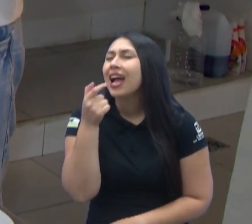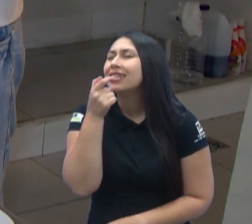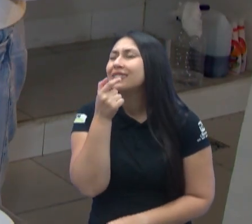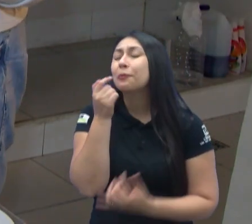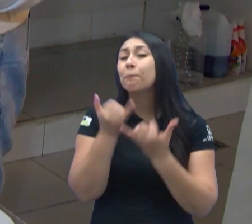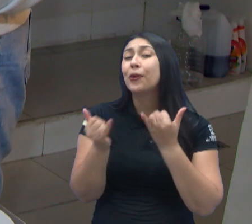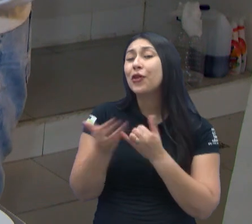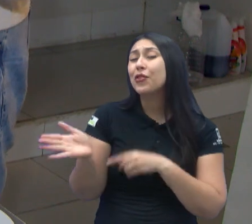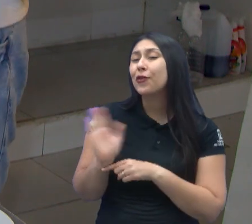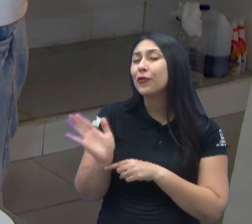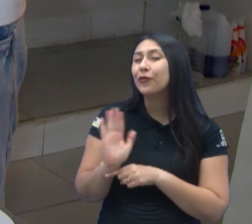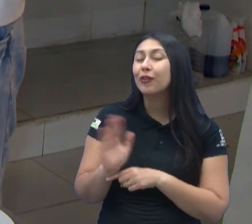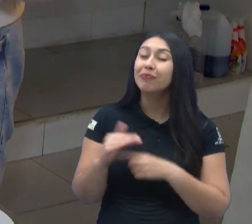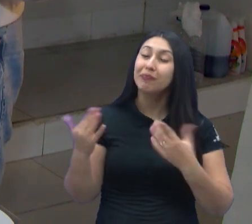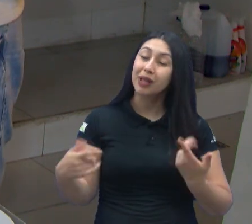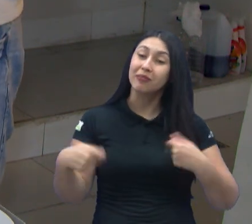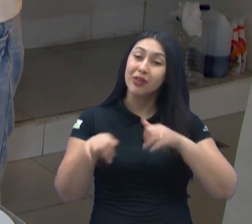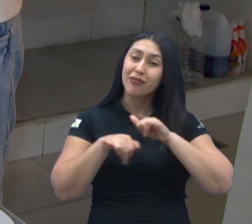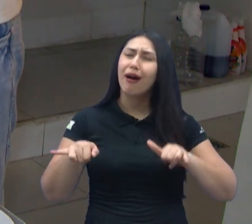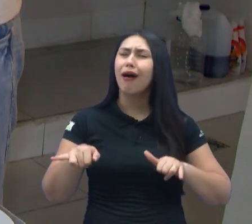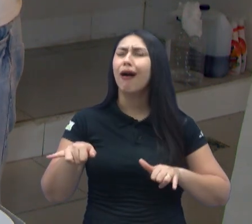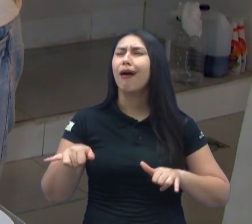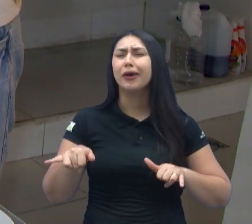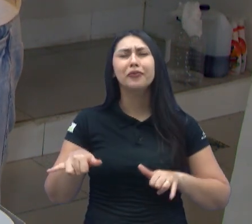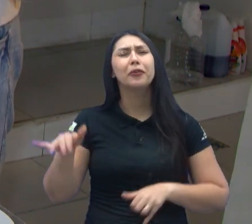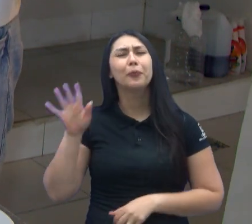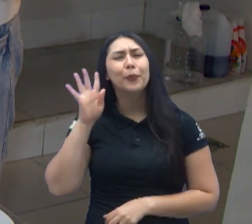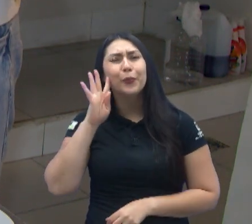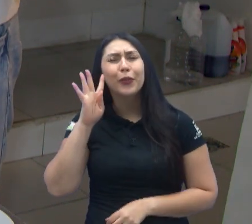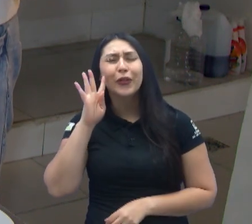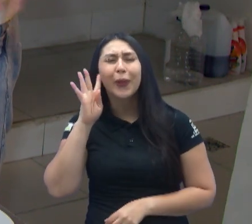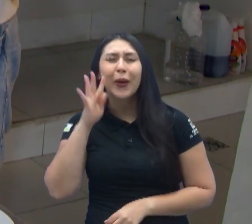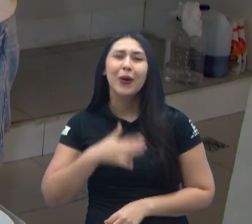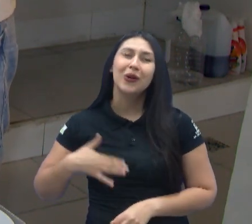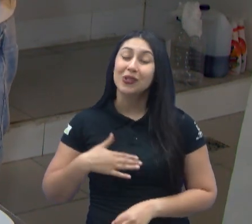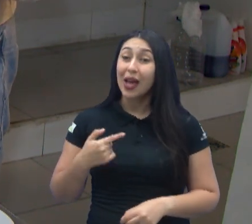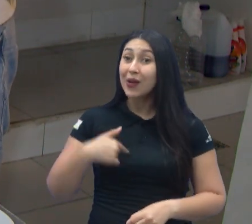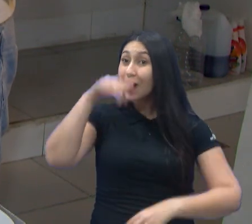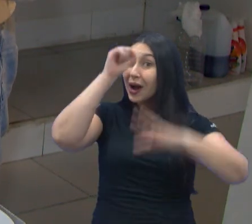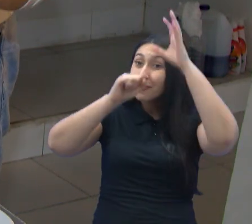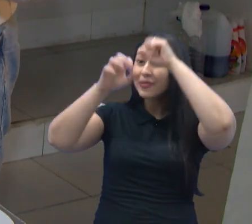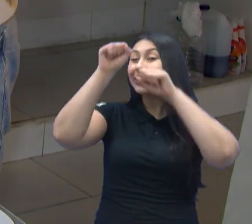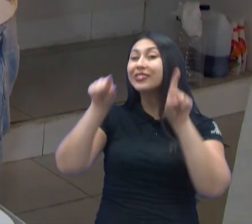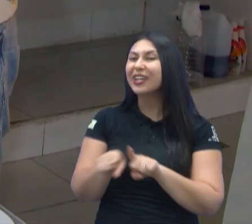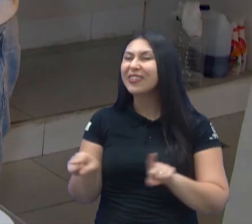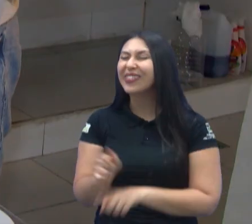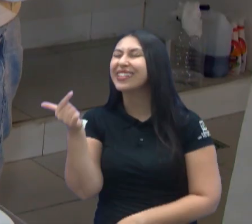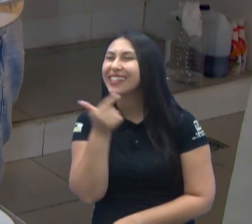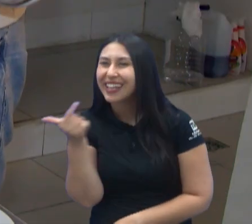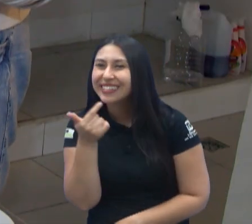E olha só, preciso ressaltar como eu me diverti, hein? Além de ter aprendido que eu não sabia como fazer biscoito, me diverti, dei risada, enfim,